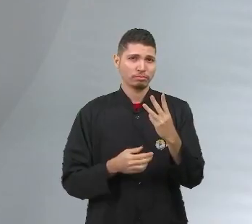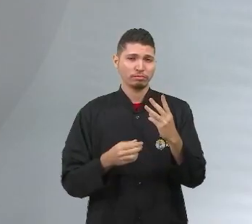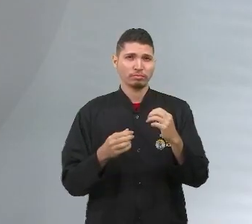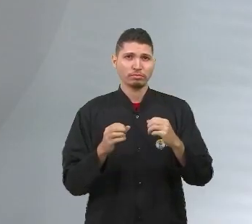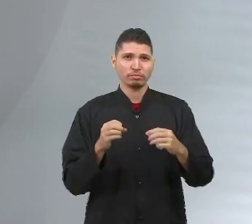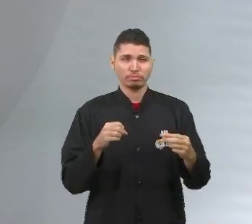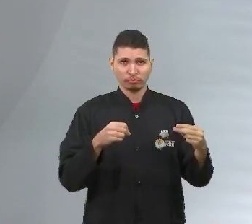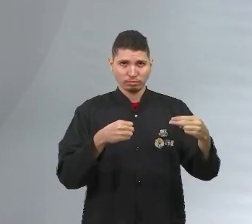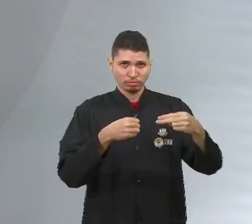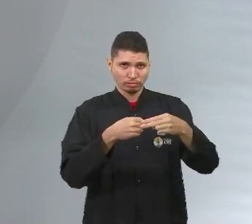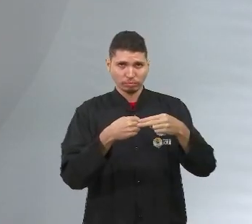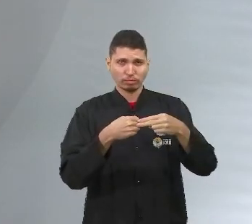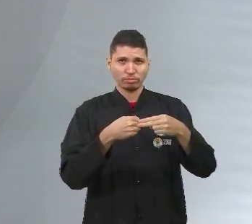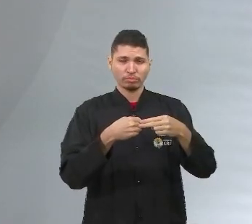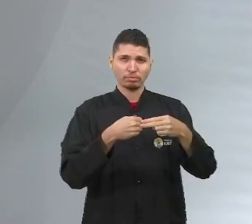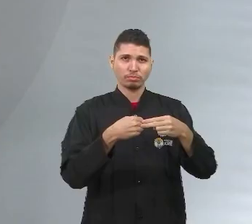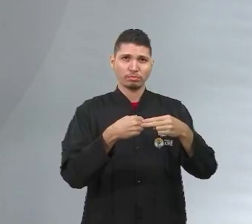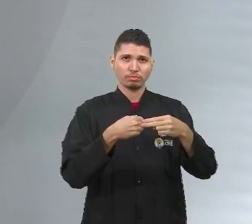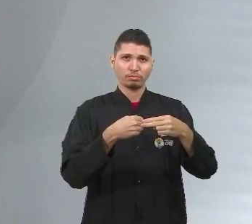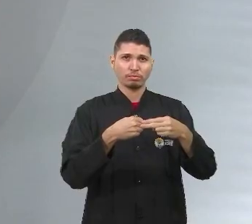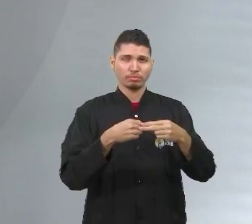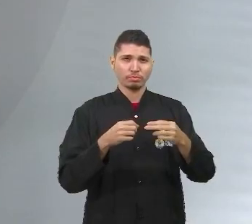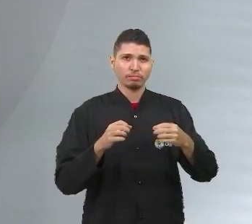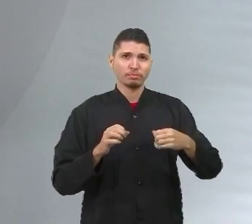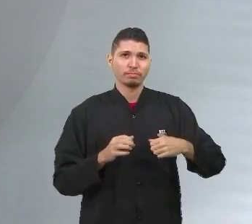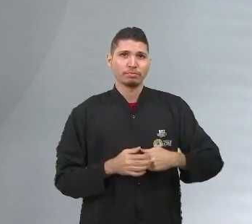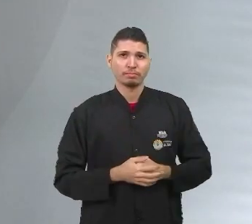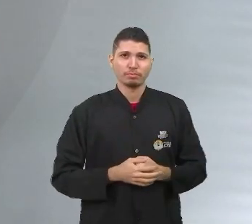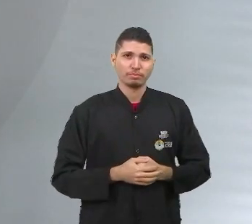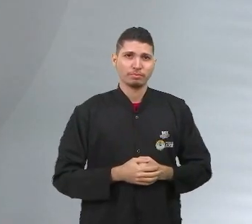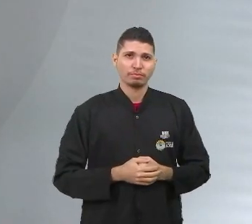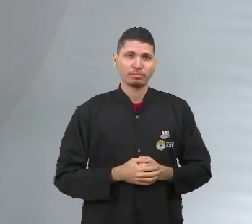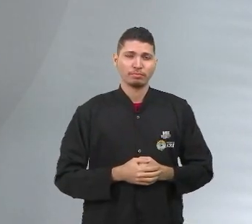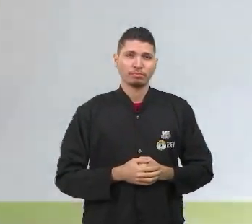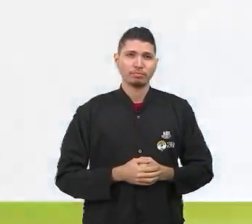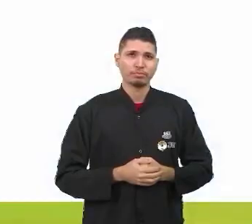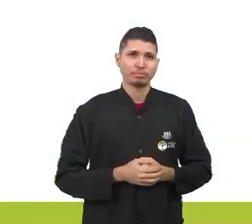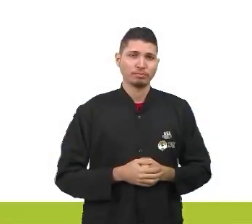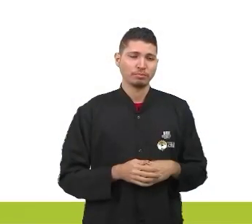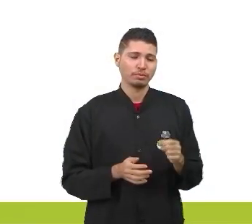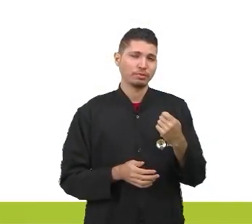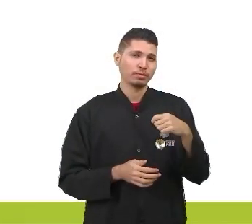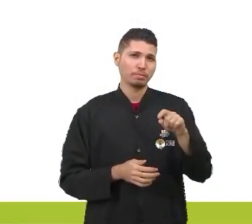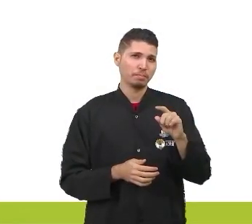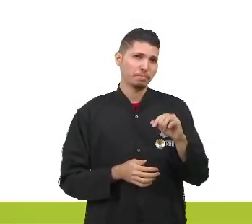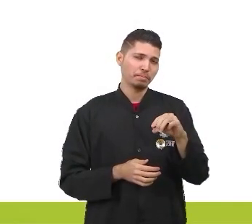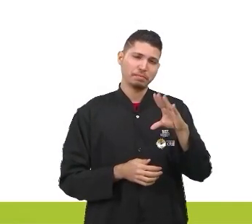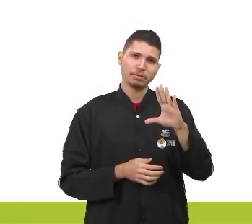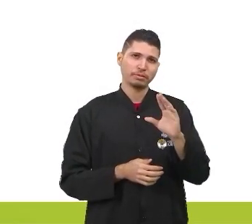nucleotídeos para poder ter um código genético. Tá? Não precisa mais que isso, não. Letra